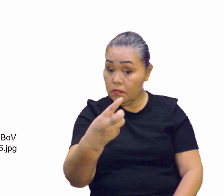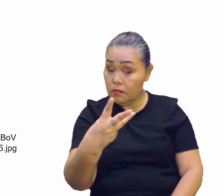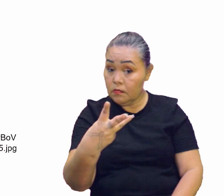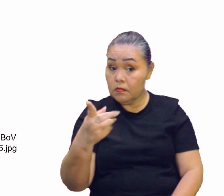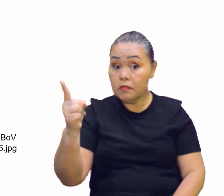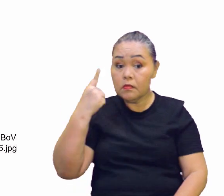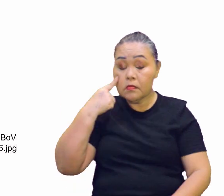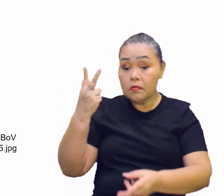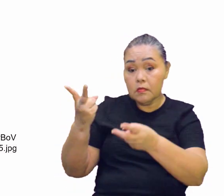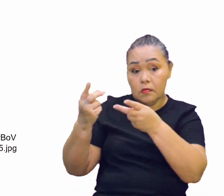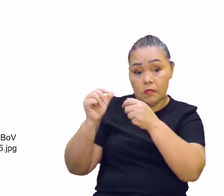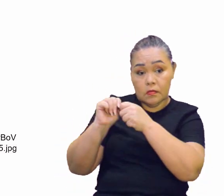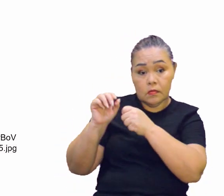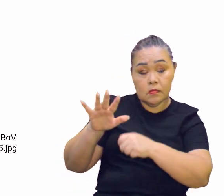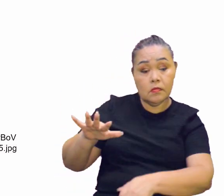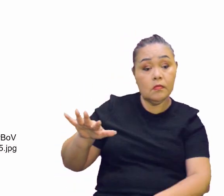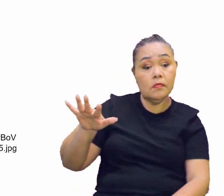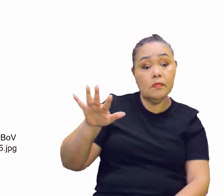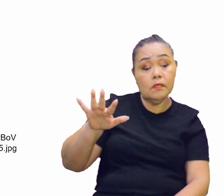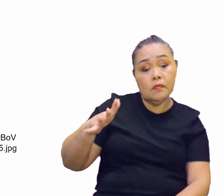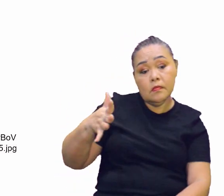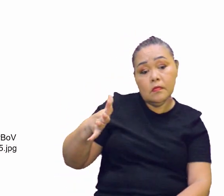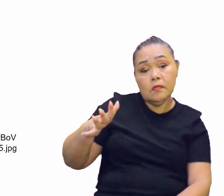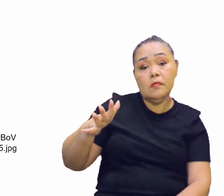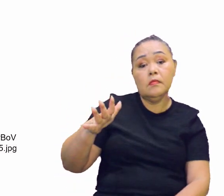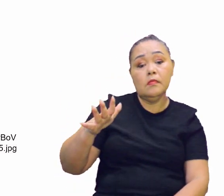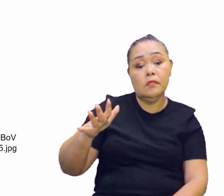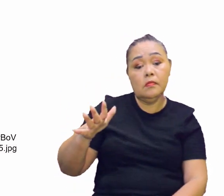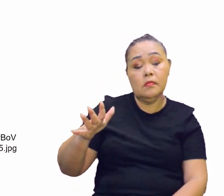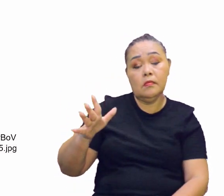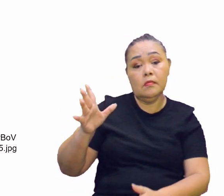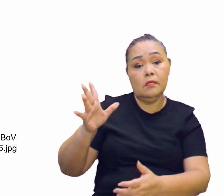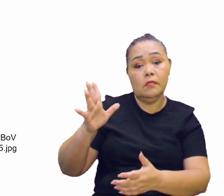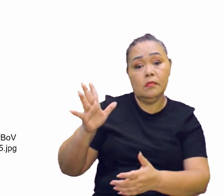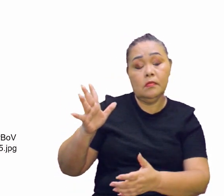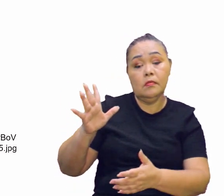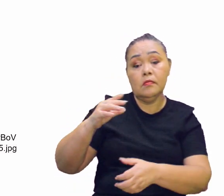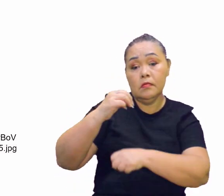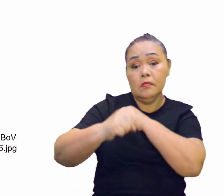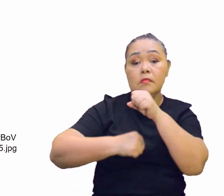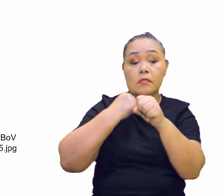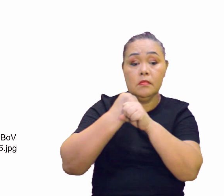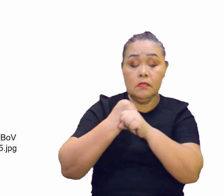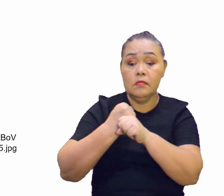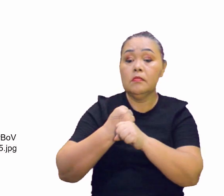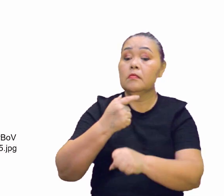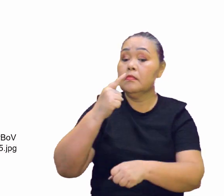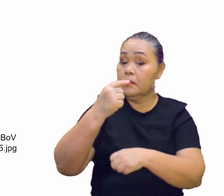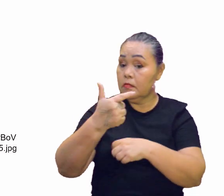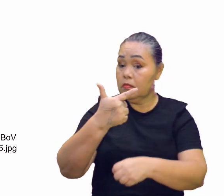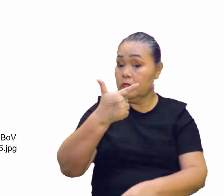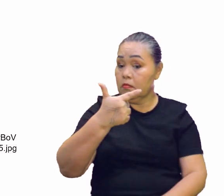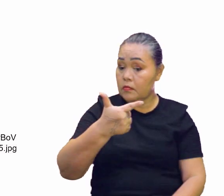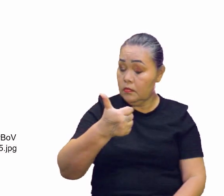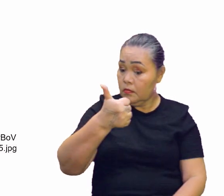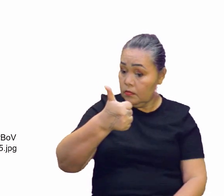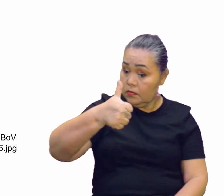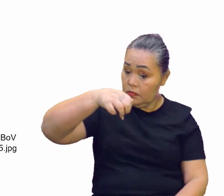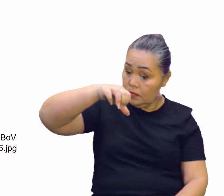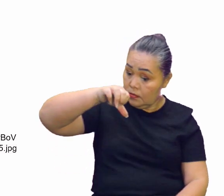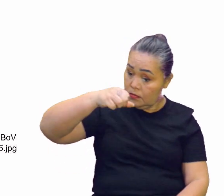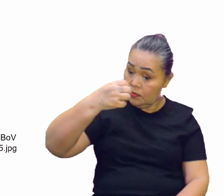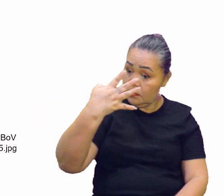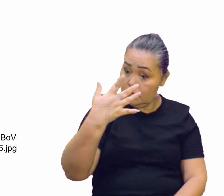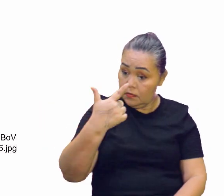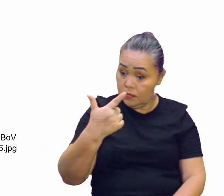nota nesse mapa aqui, entre 1900, no ano de 1945, você observa